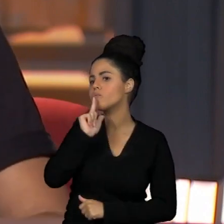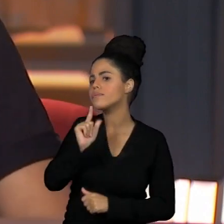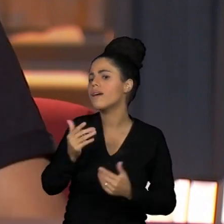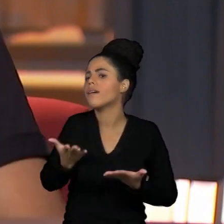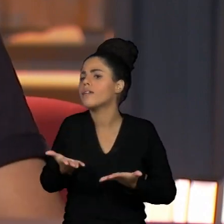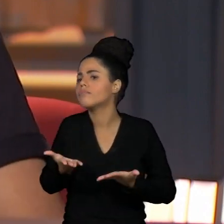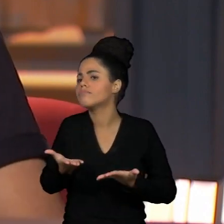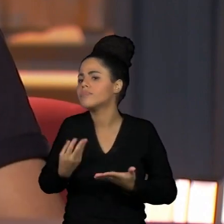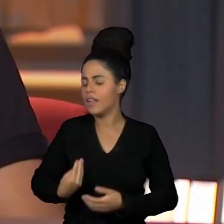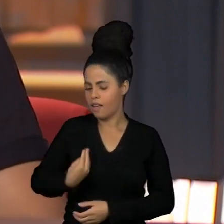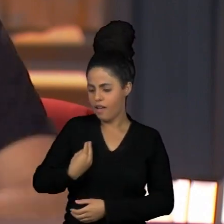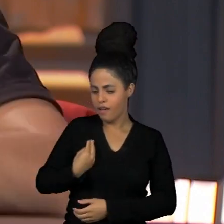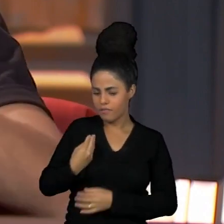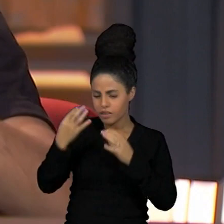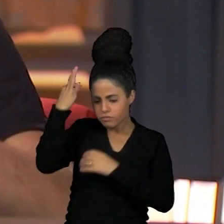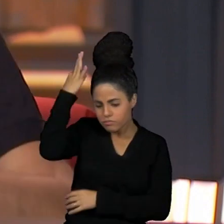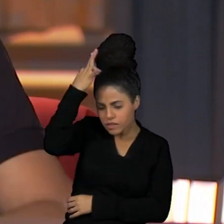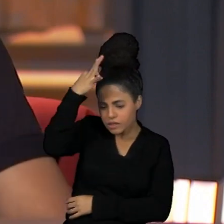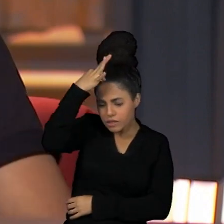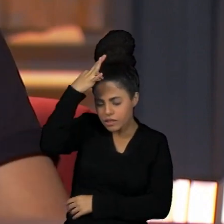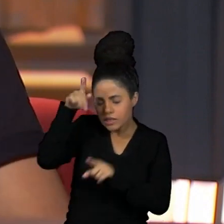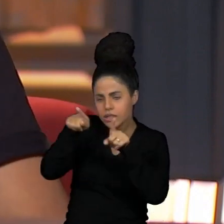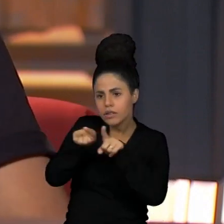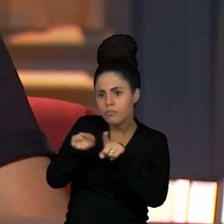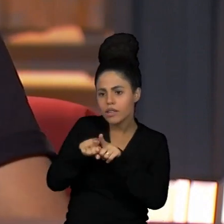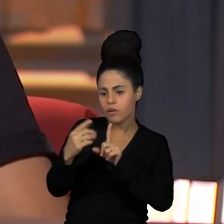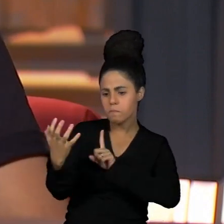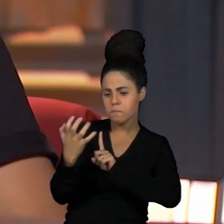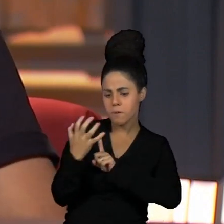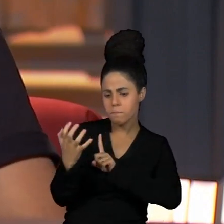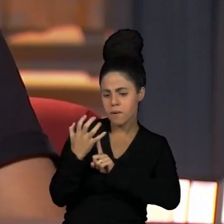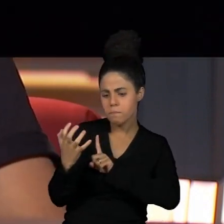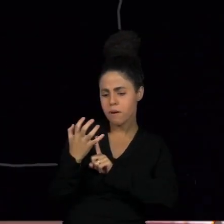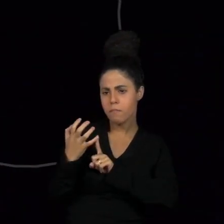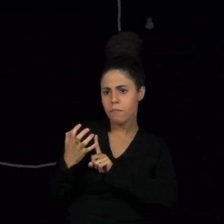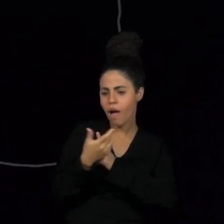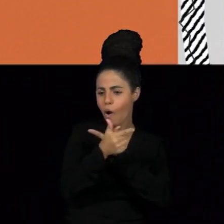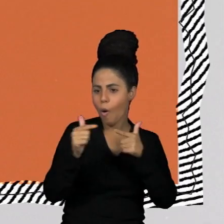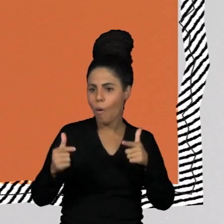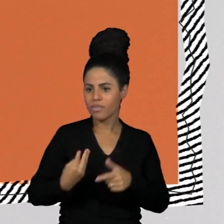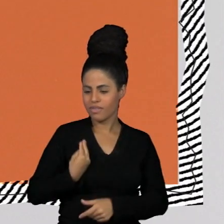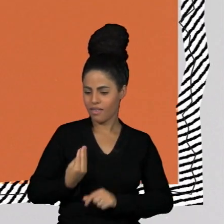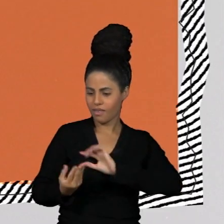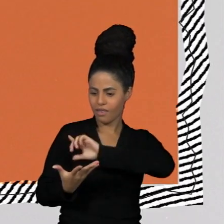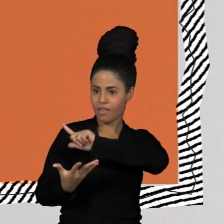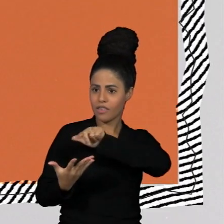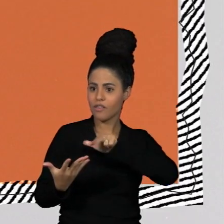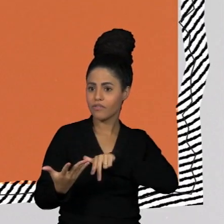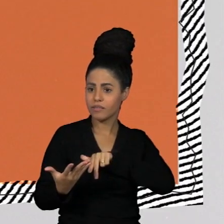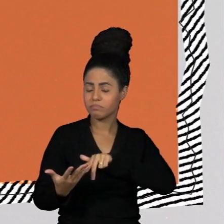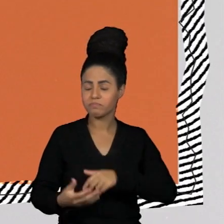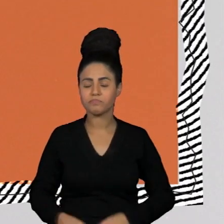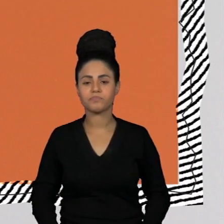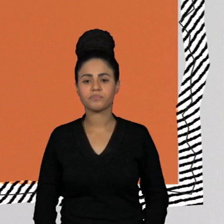cuidar da sua vida espiritual como um todo, então vai ter um reflexo, né, nas outras áreas.